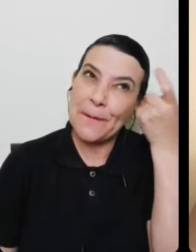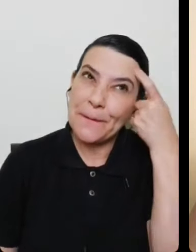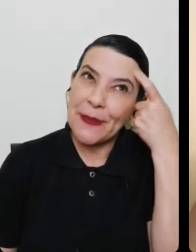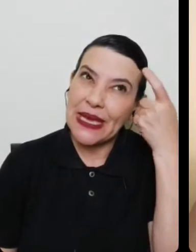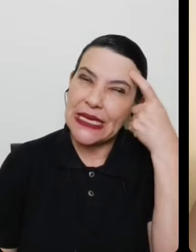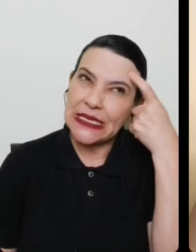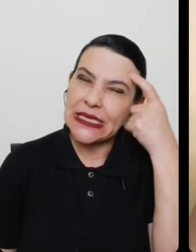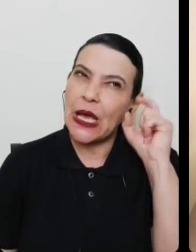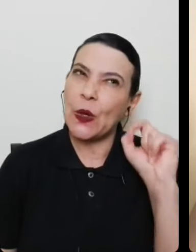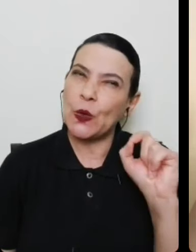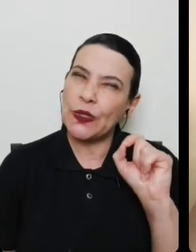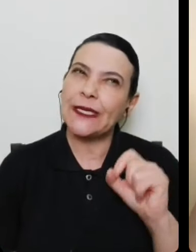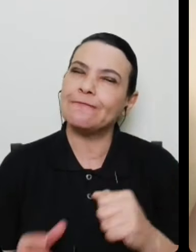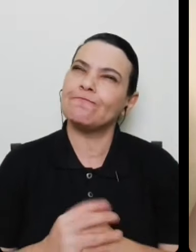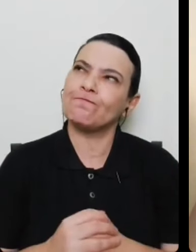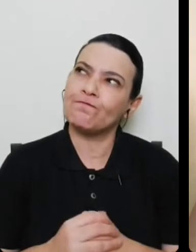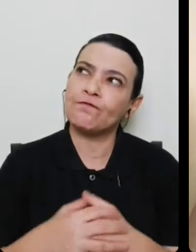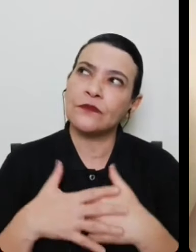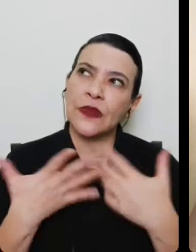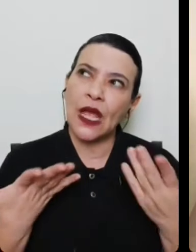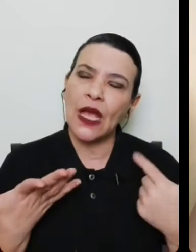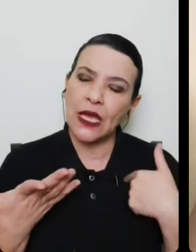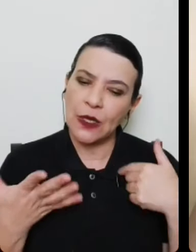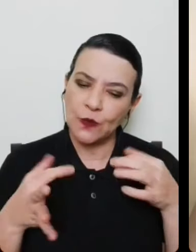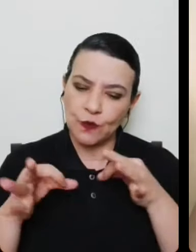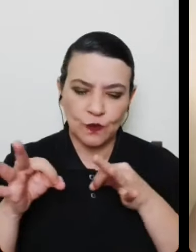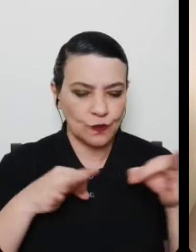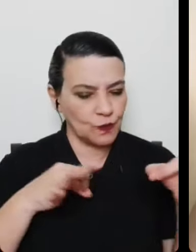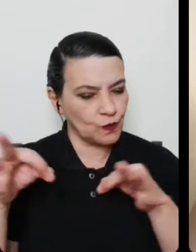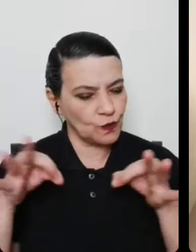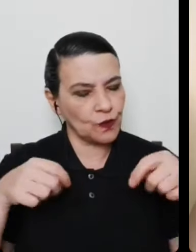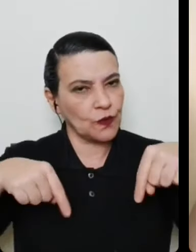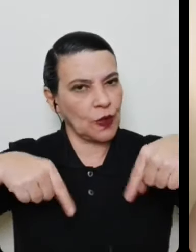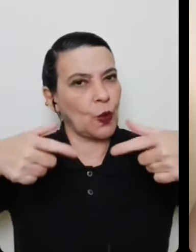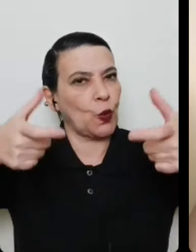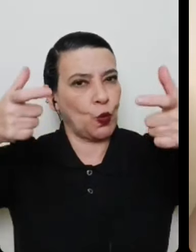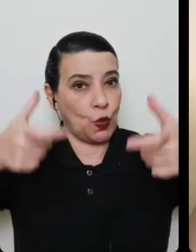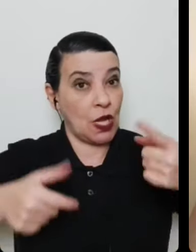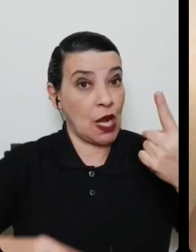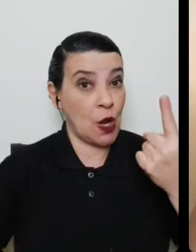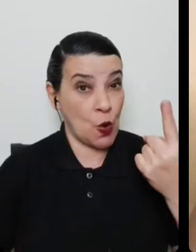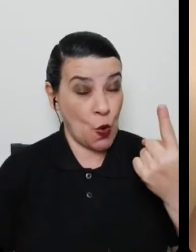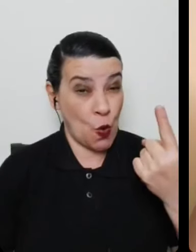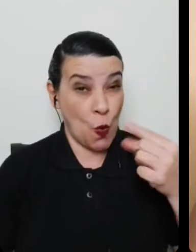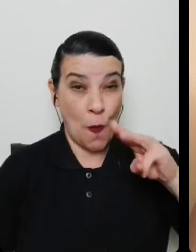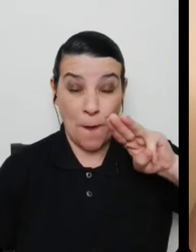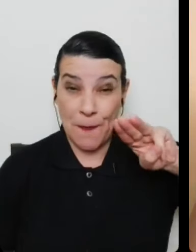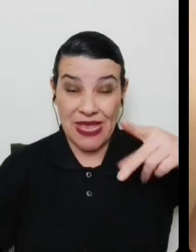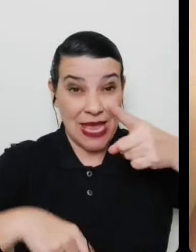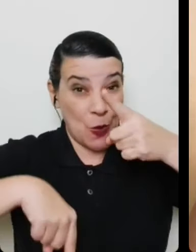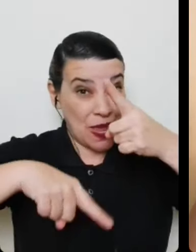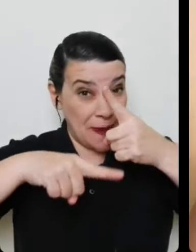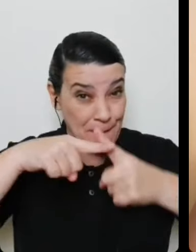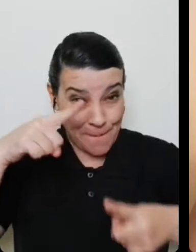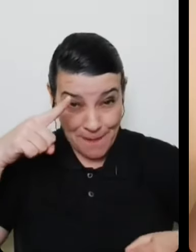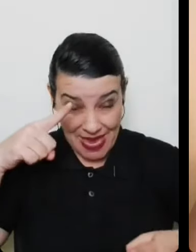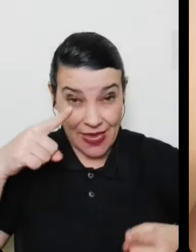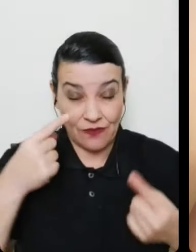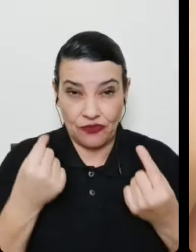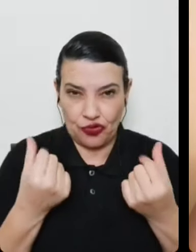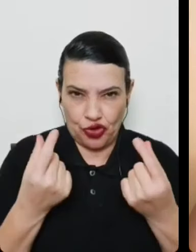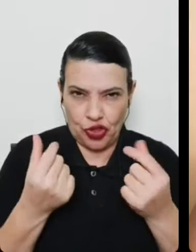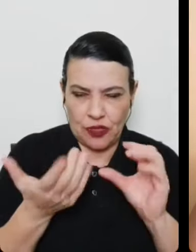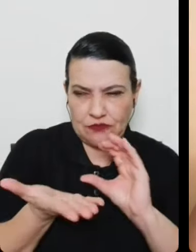pode pensar assim: então eu vou investir aqui 1,5 milhão de reais para